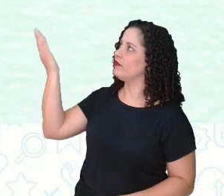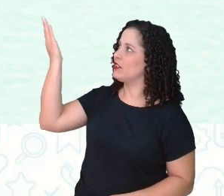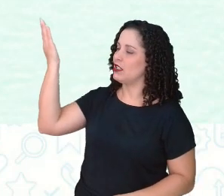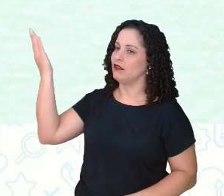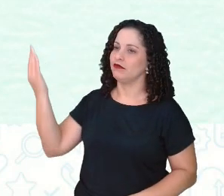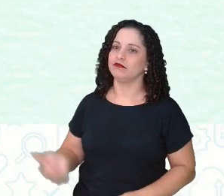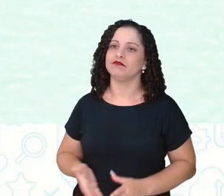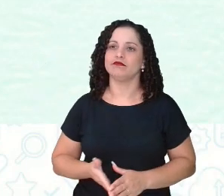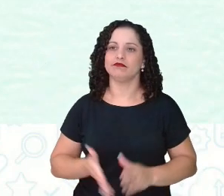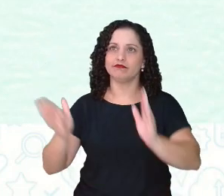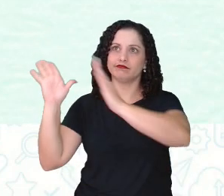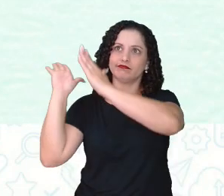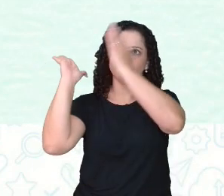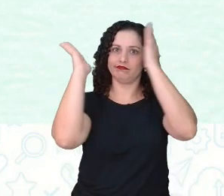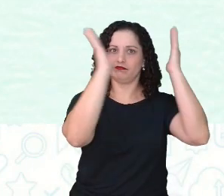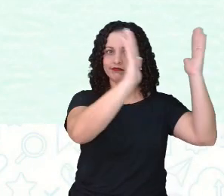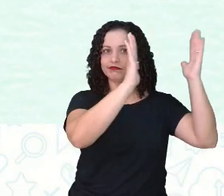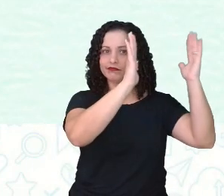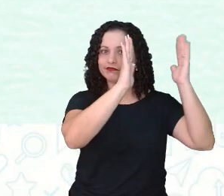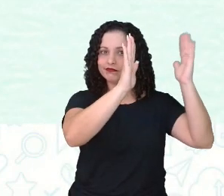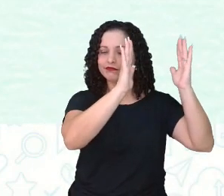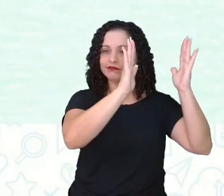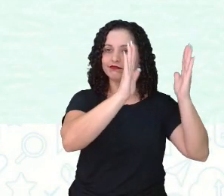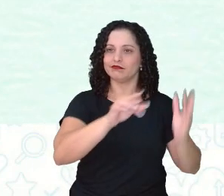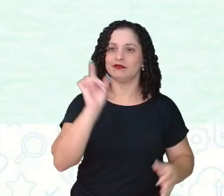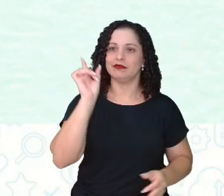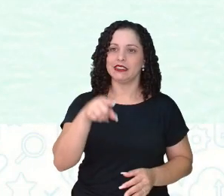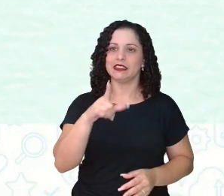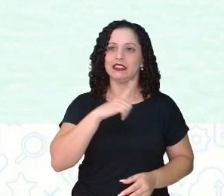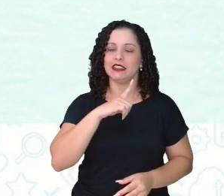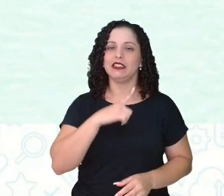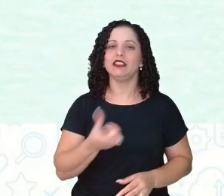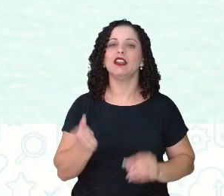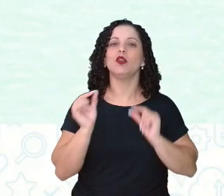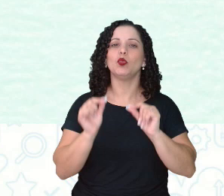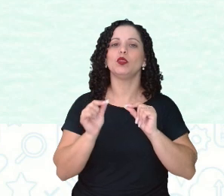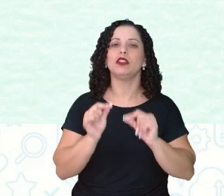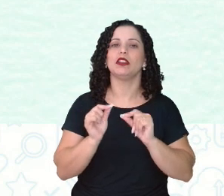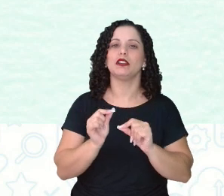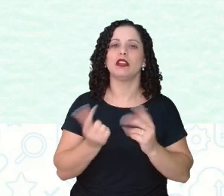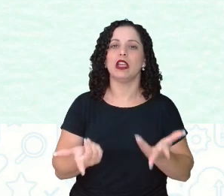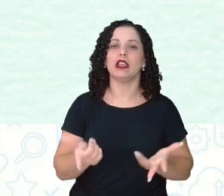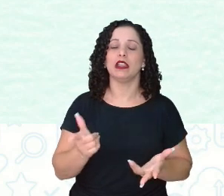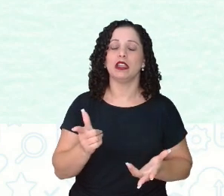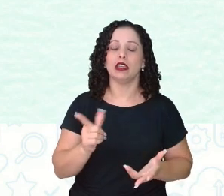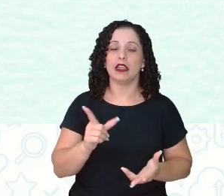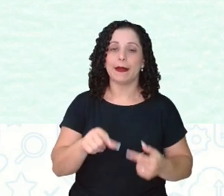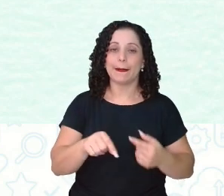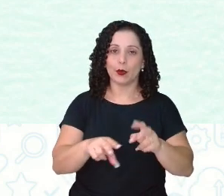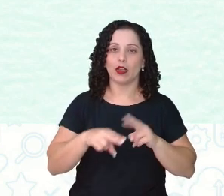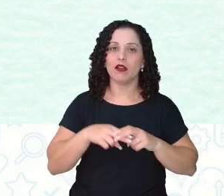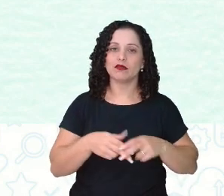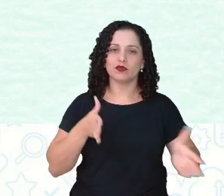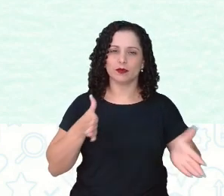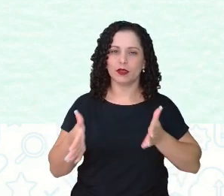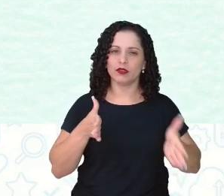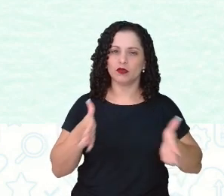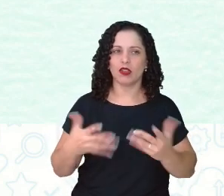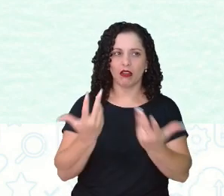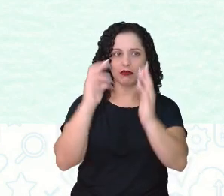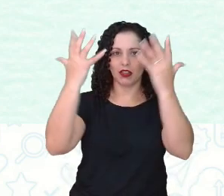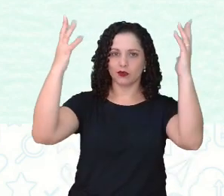aí ao lado, olha, vinha muito referente aos ciclos da natureza, né? A questão aí